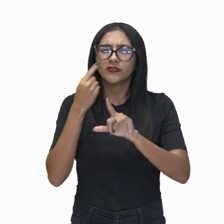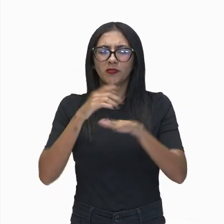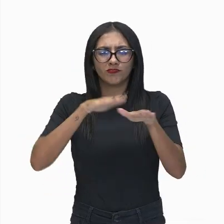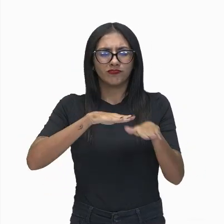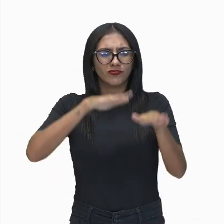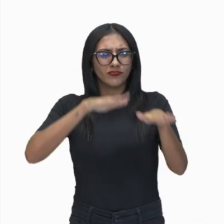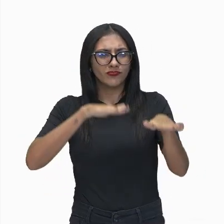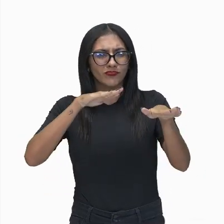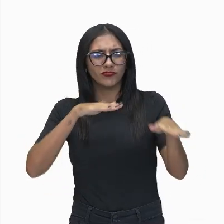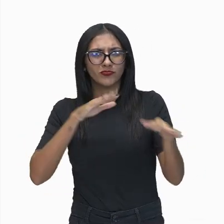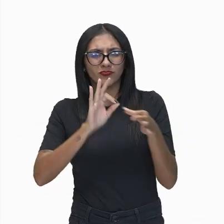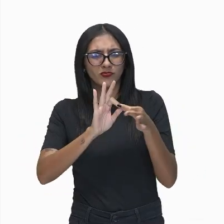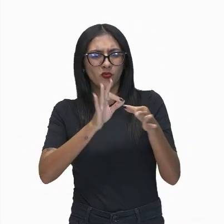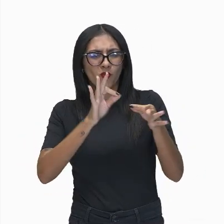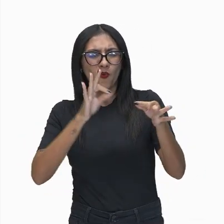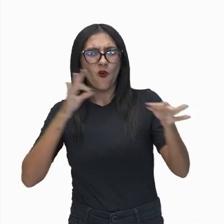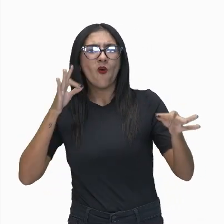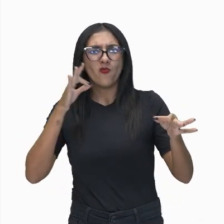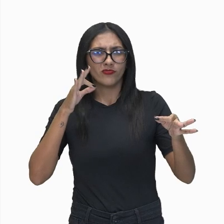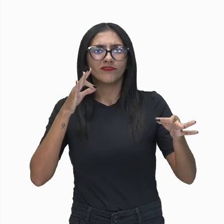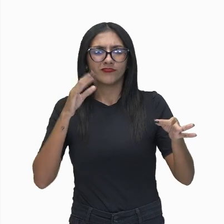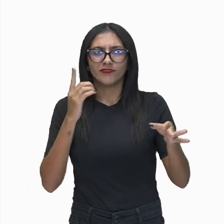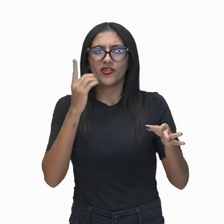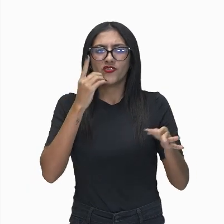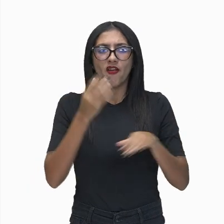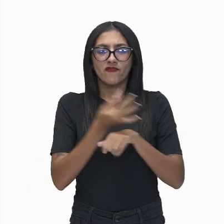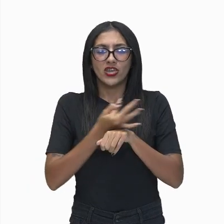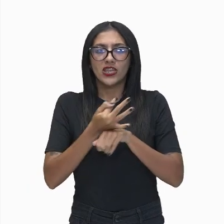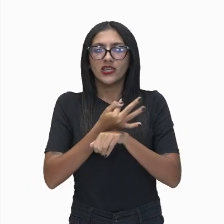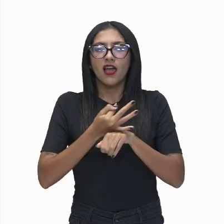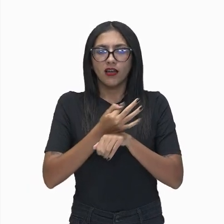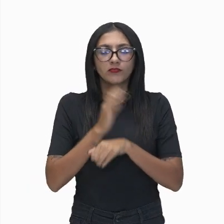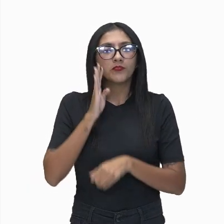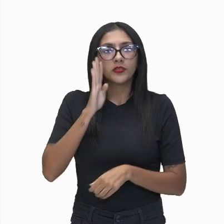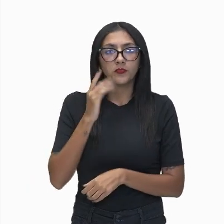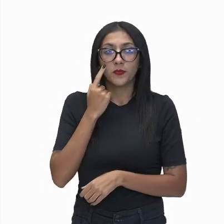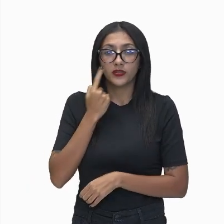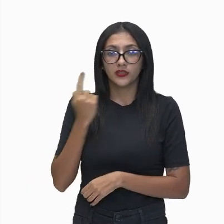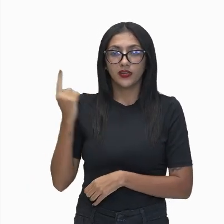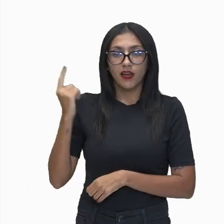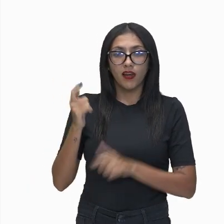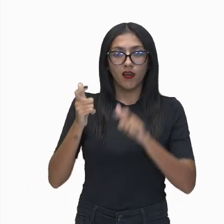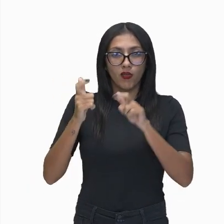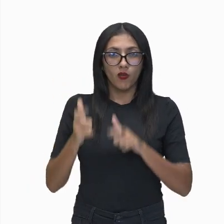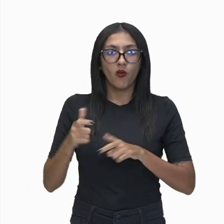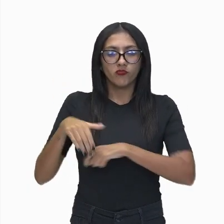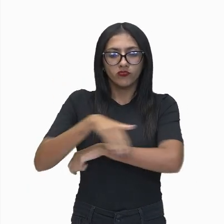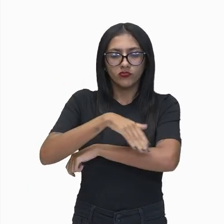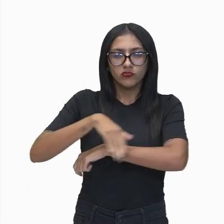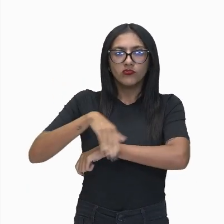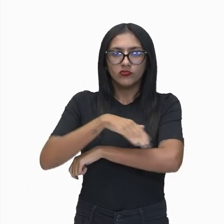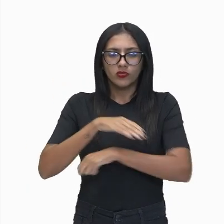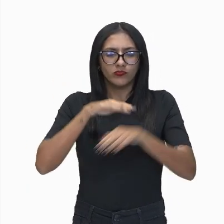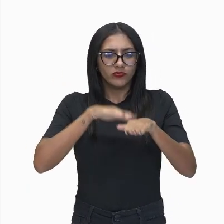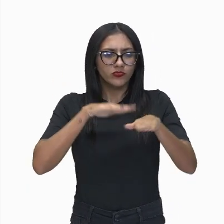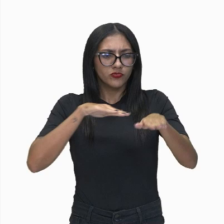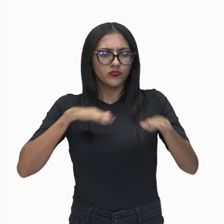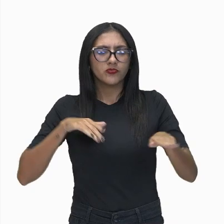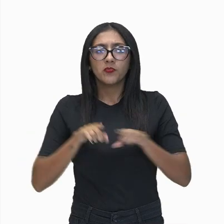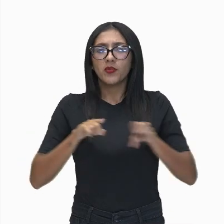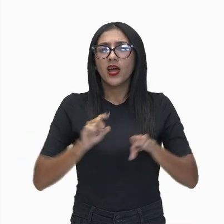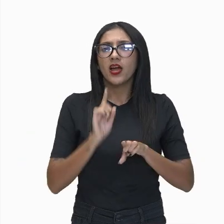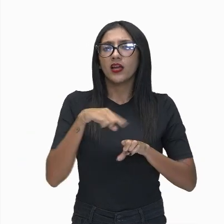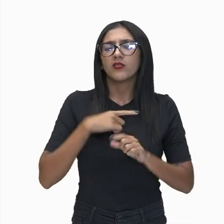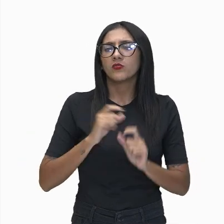congestionamento, principalmente nessas vias mais importantes, como a Via Dutra, né? Que é uma consequência aí do crescimento